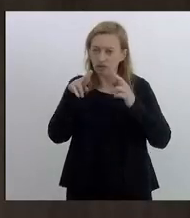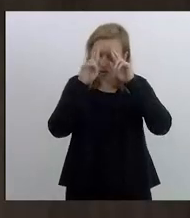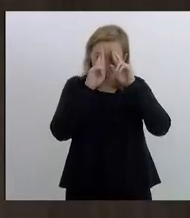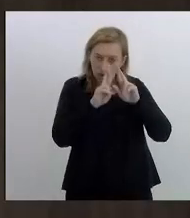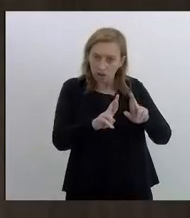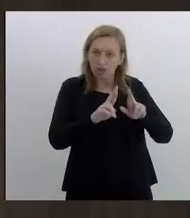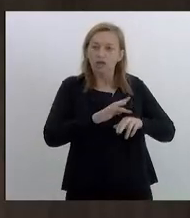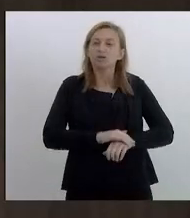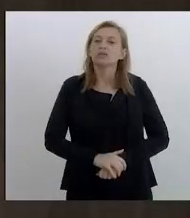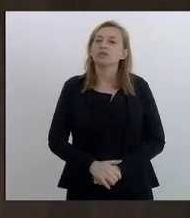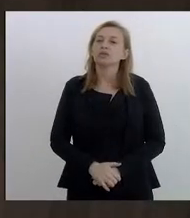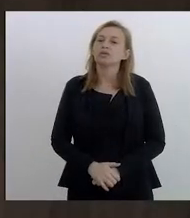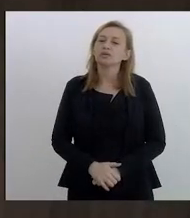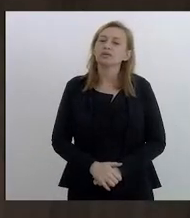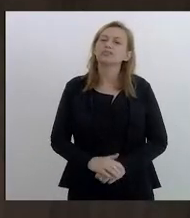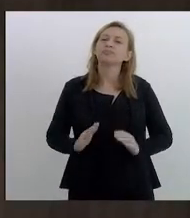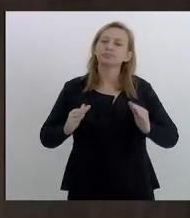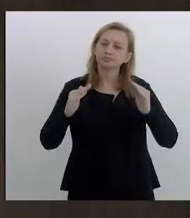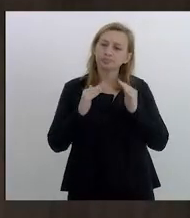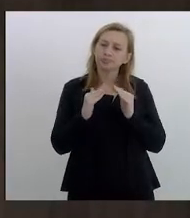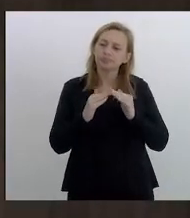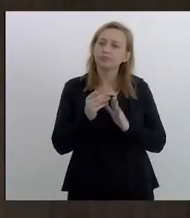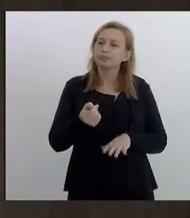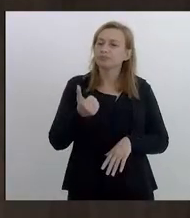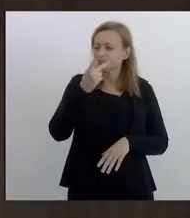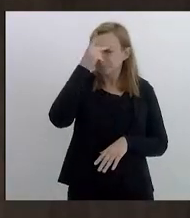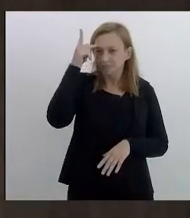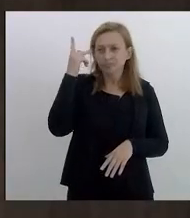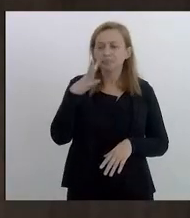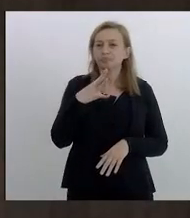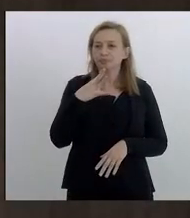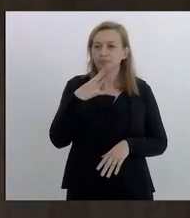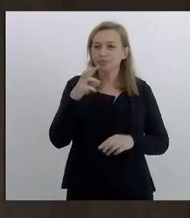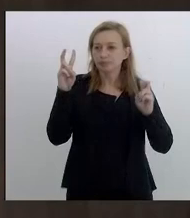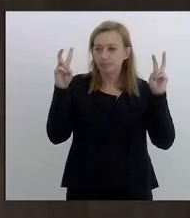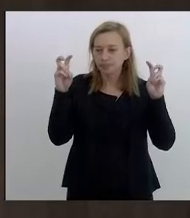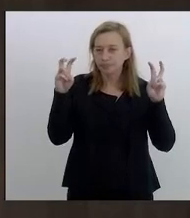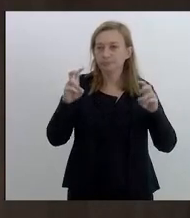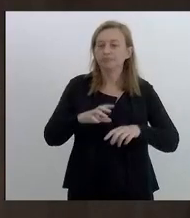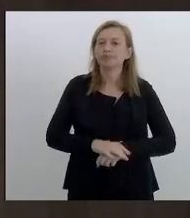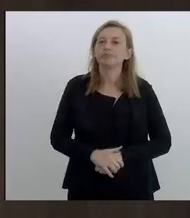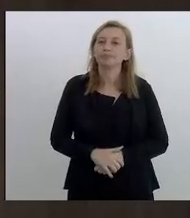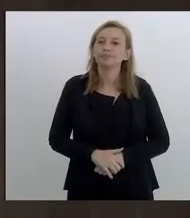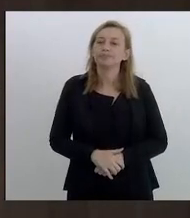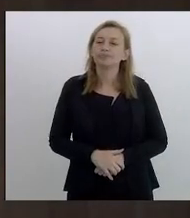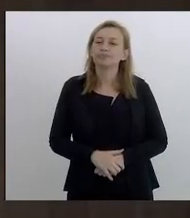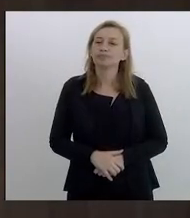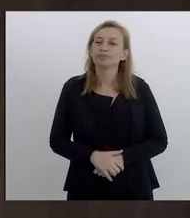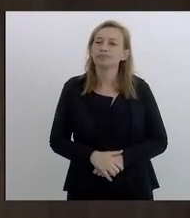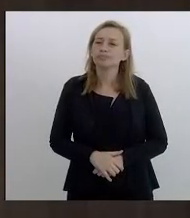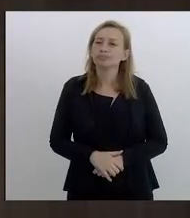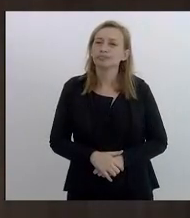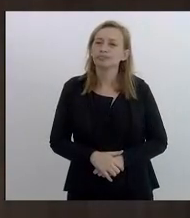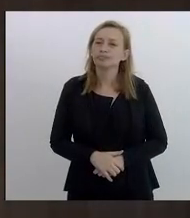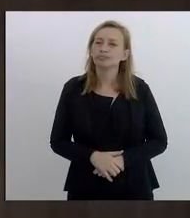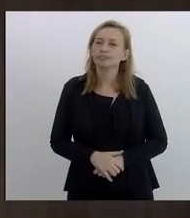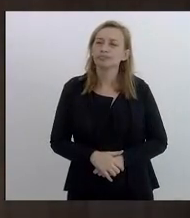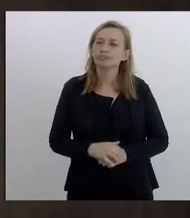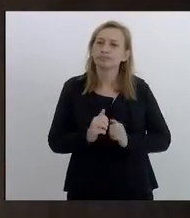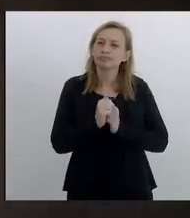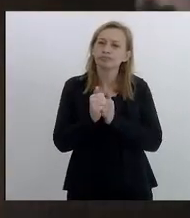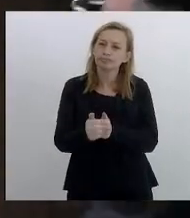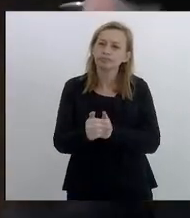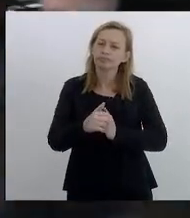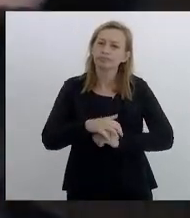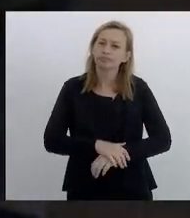talvez, nesta casa, poucas pessoas conhecem esse tema com Vossa Excelência, mas aqui me cabe um